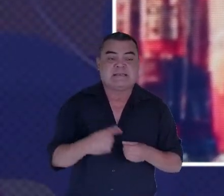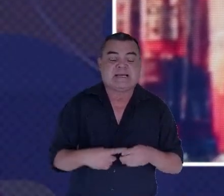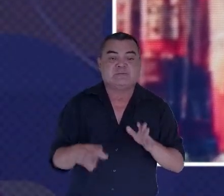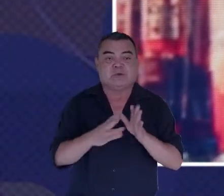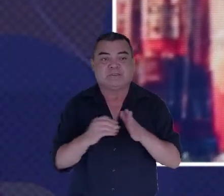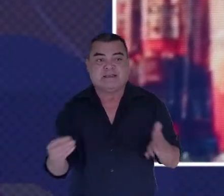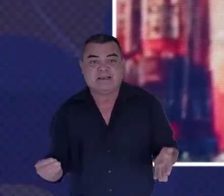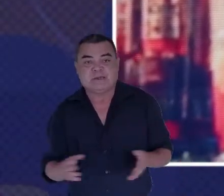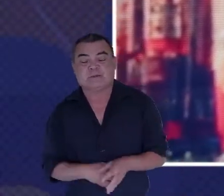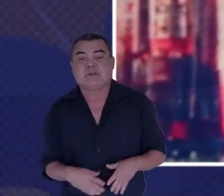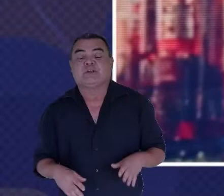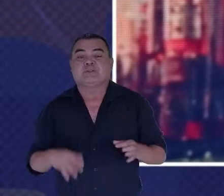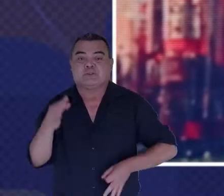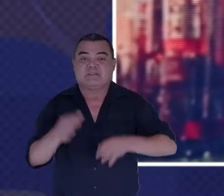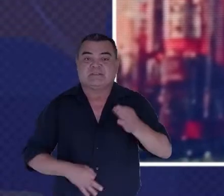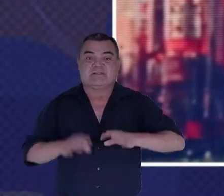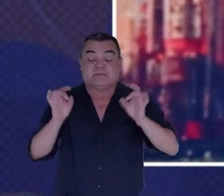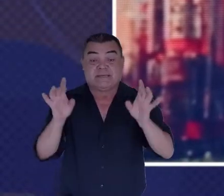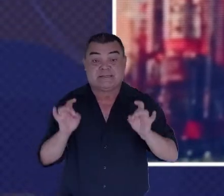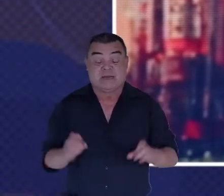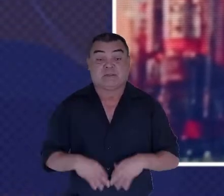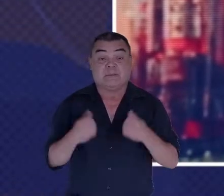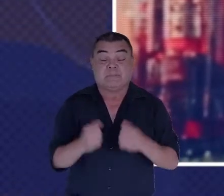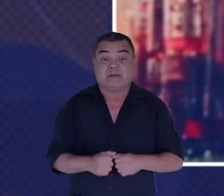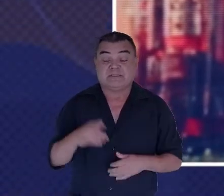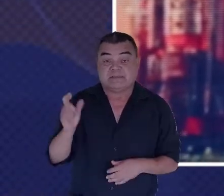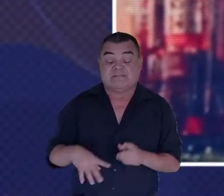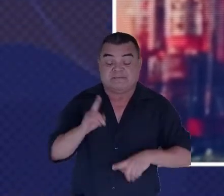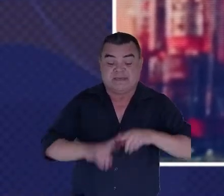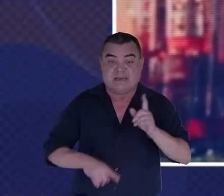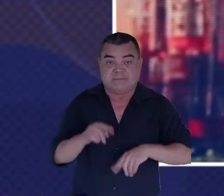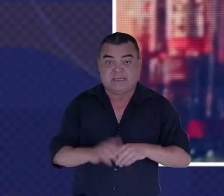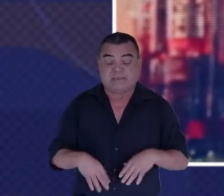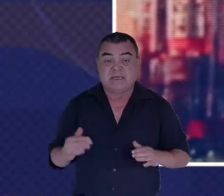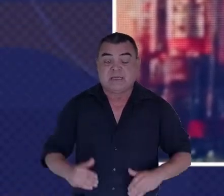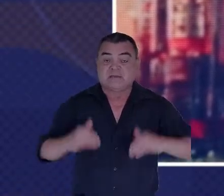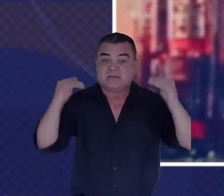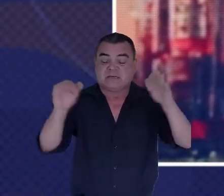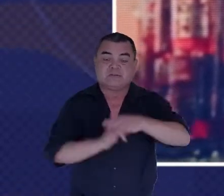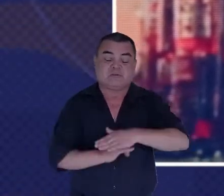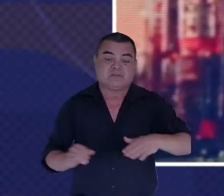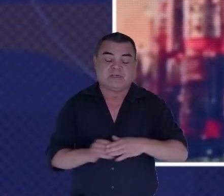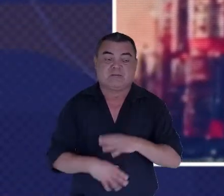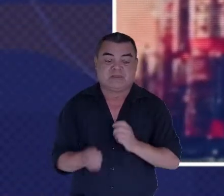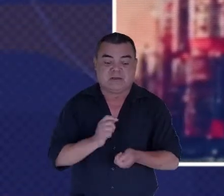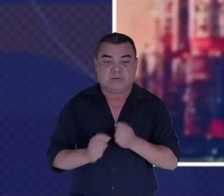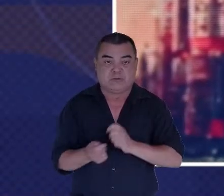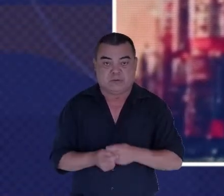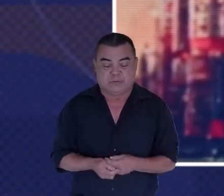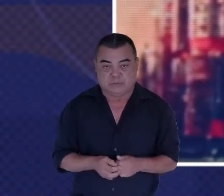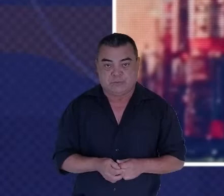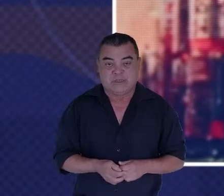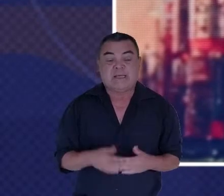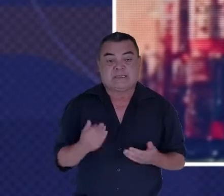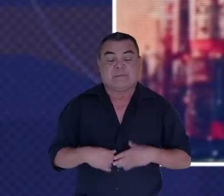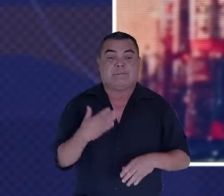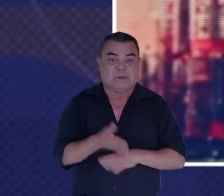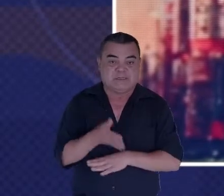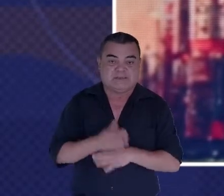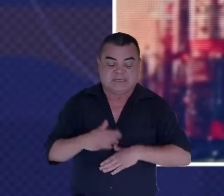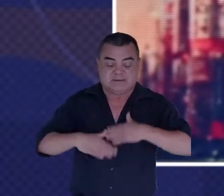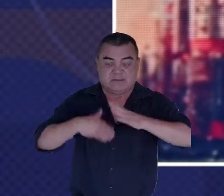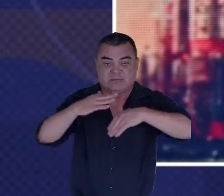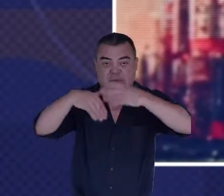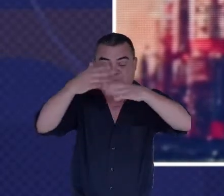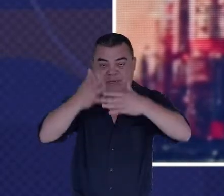Charter jurisdições especiais que podem ser ferramenta de salto institucional e econômico pro Futuro pode entrar e